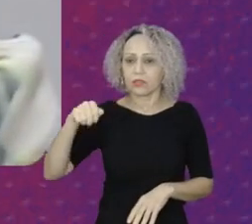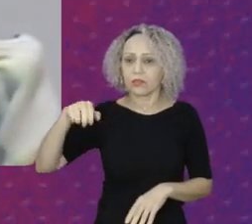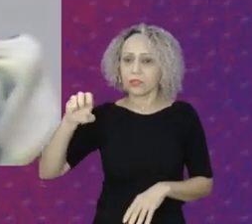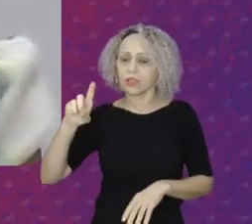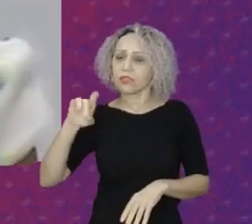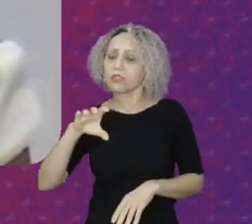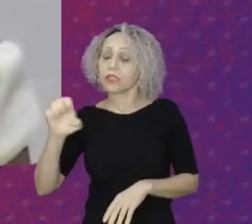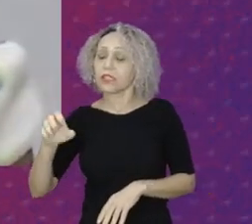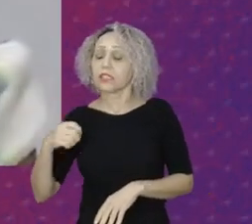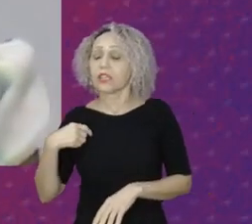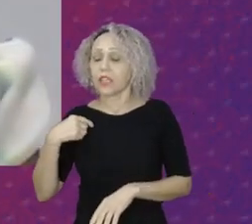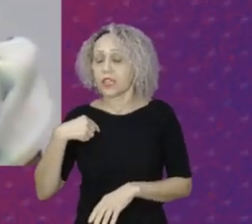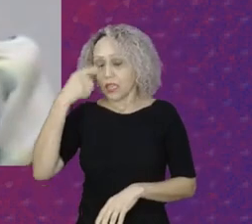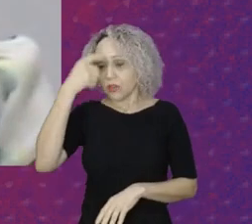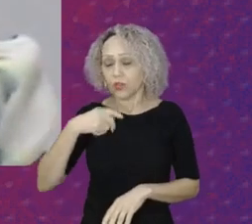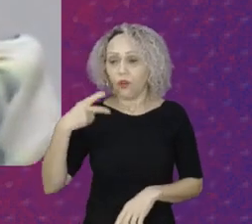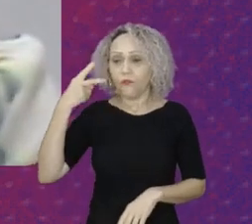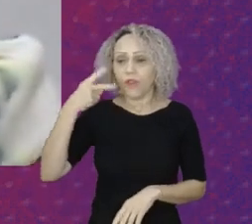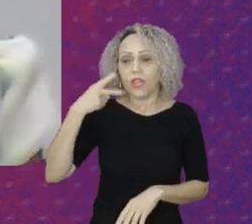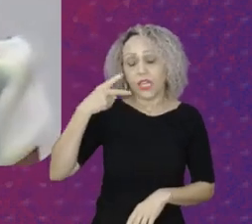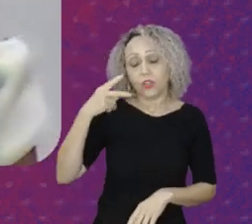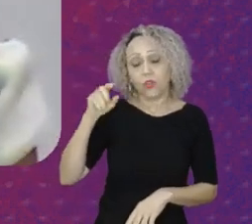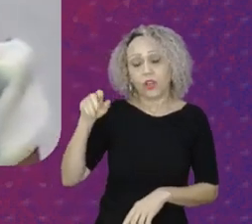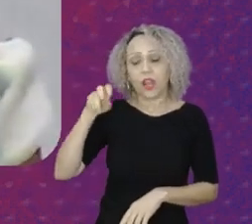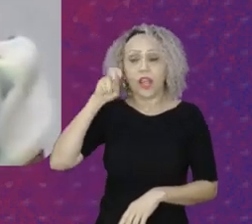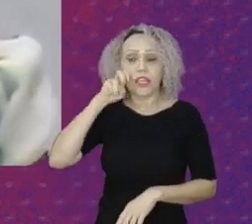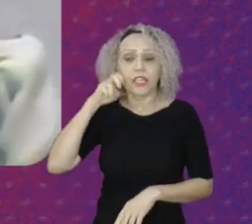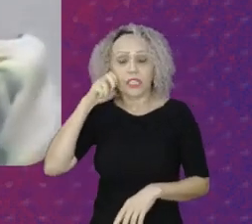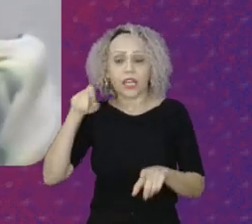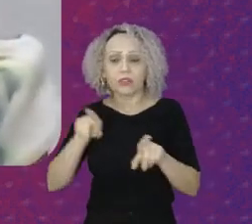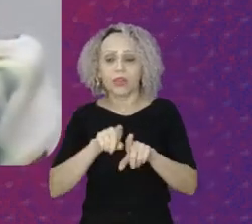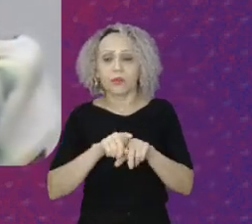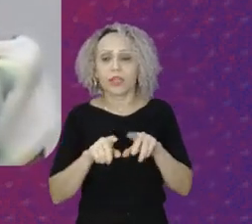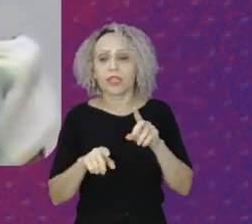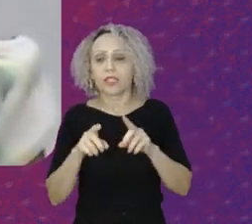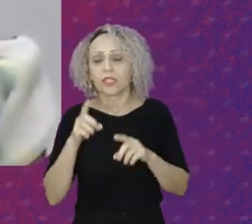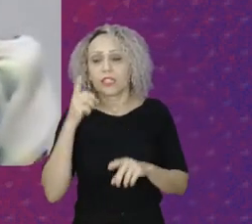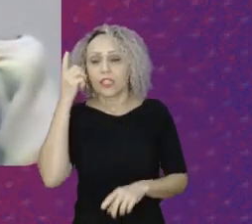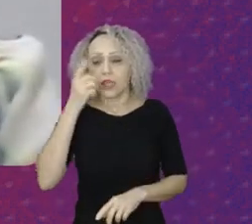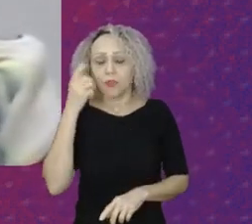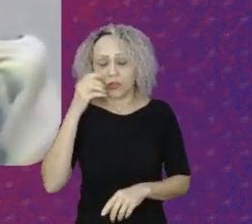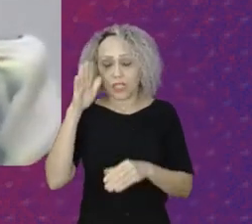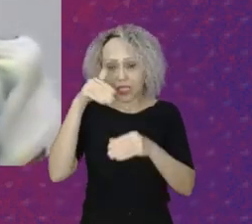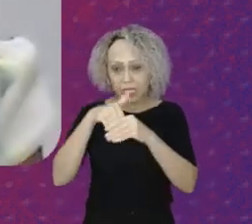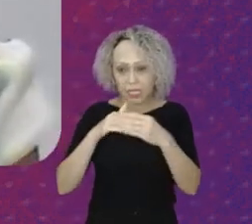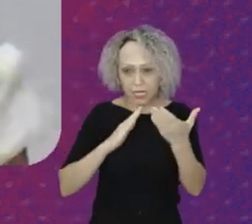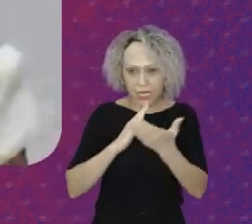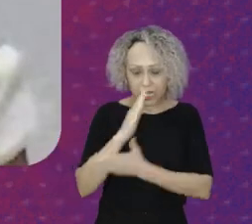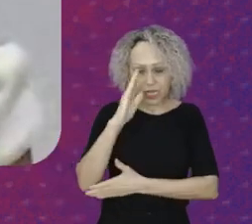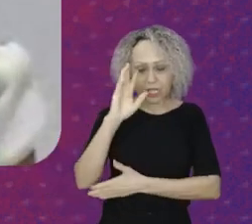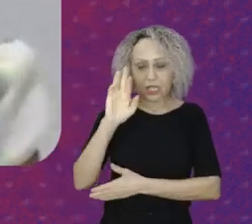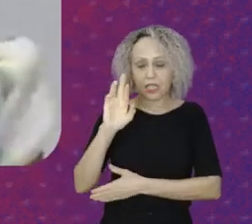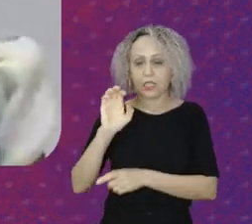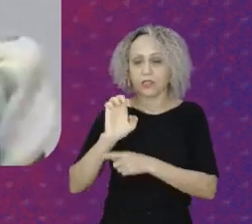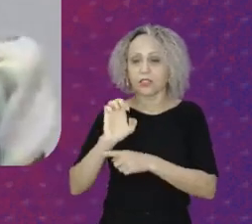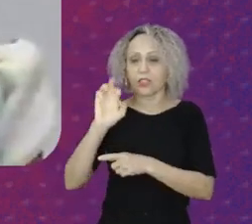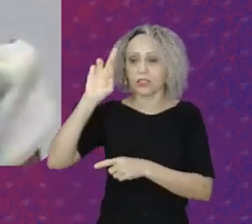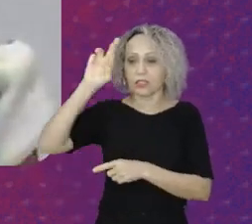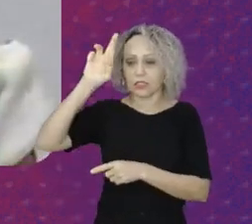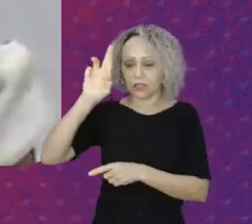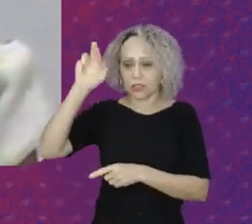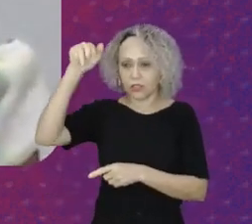em Natal e agora deputada eleita na cidade do Natal, no estado do Rio Grande do Norte. Sou a primeira